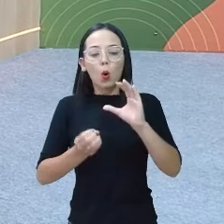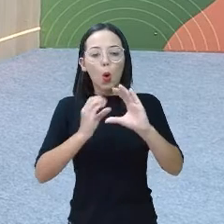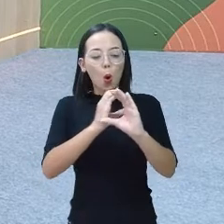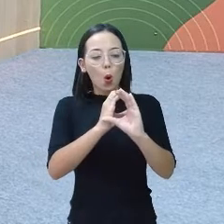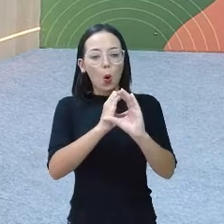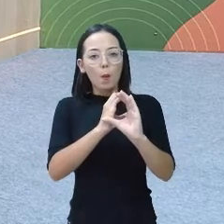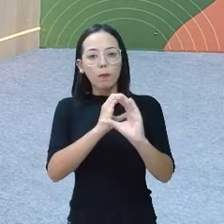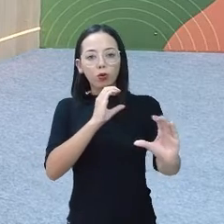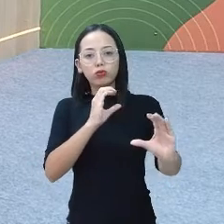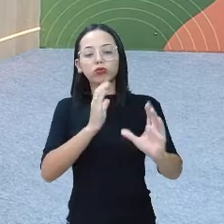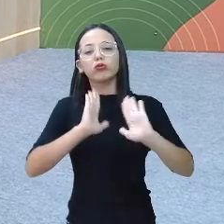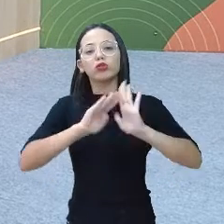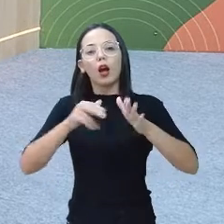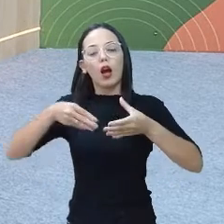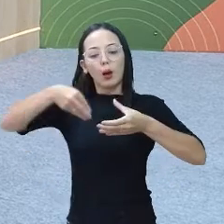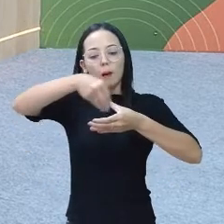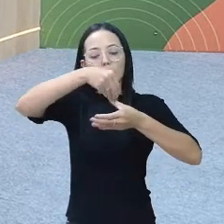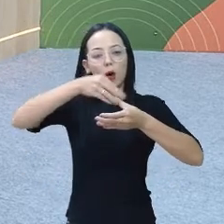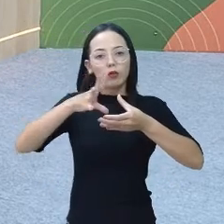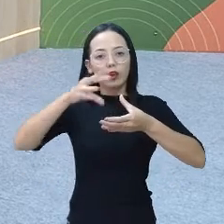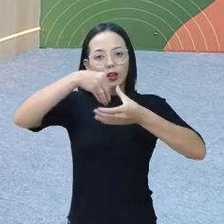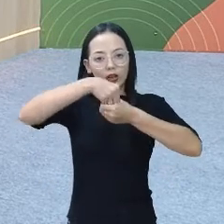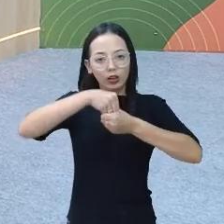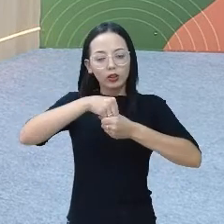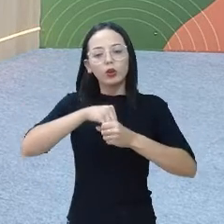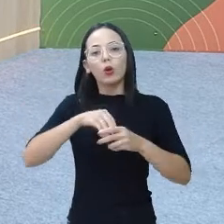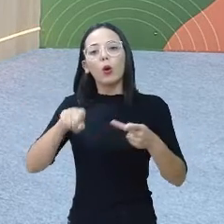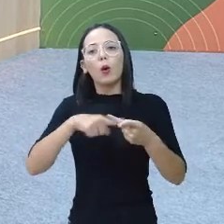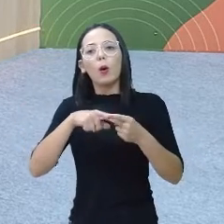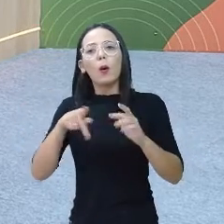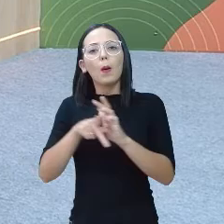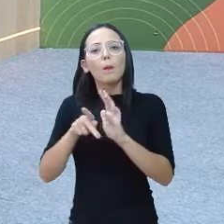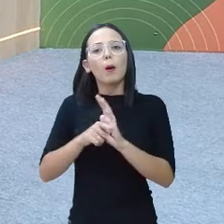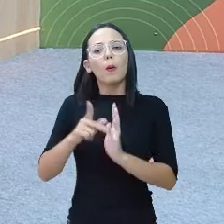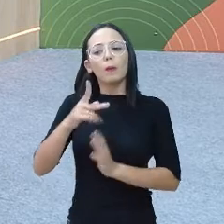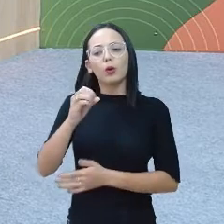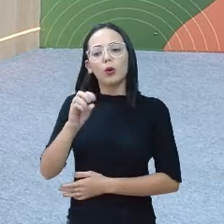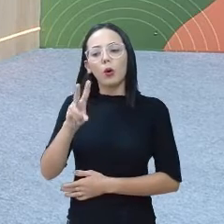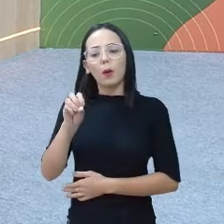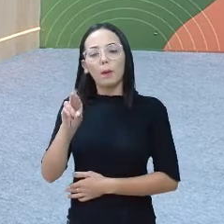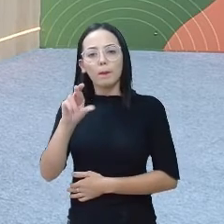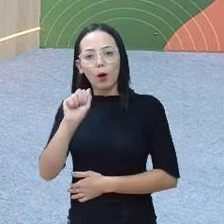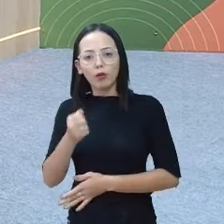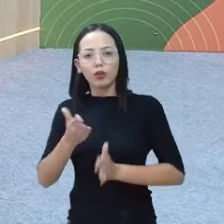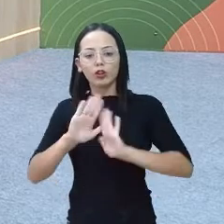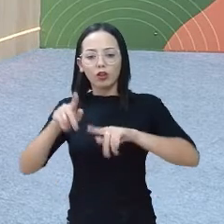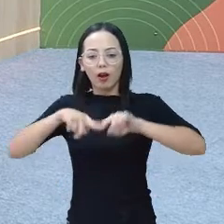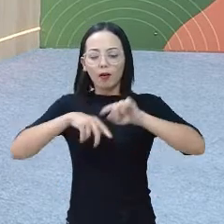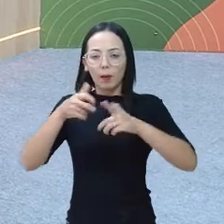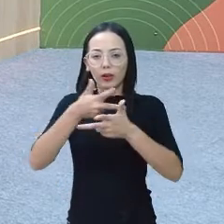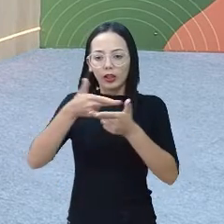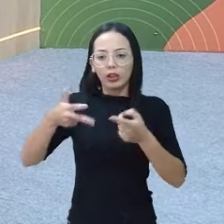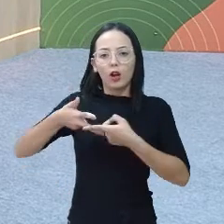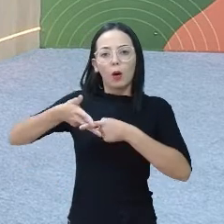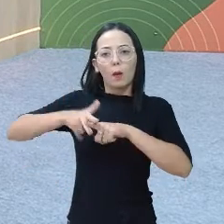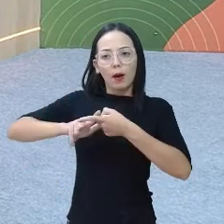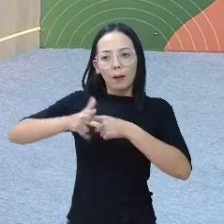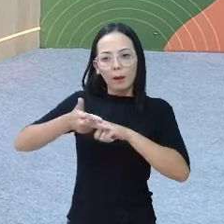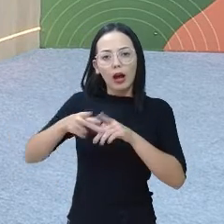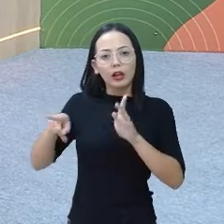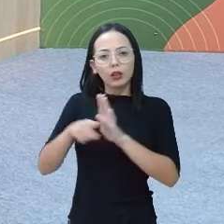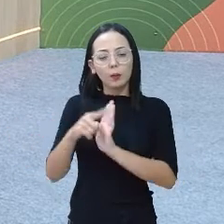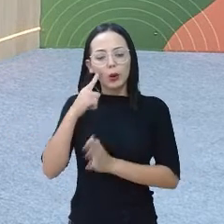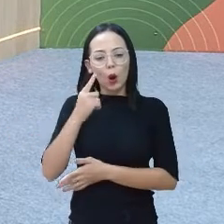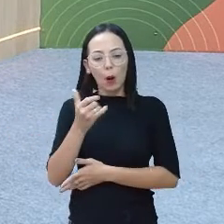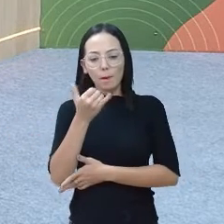já com o uso da pólvora, né, canhões, armamentos à base de pólvora, né, tipo revólveres,